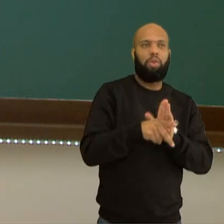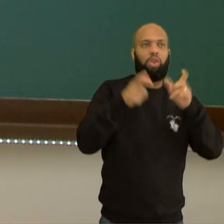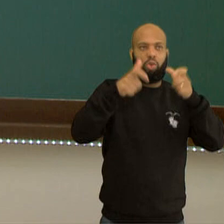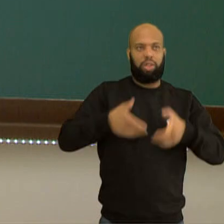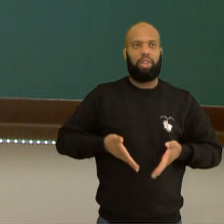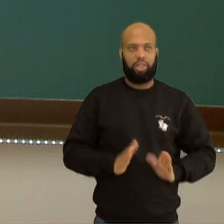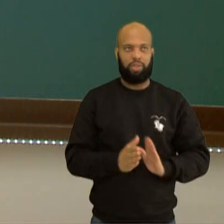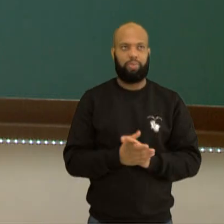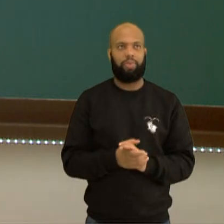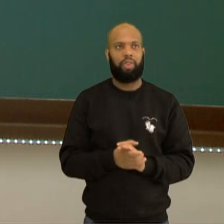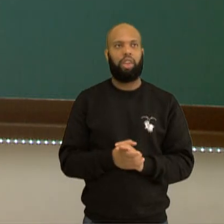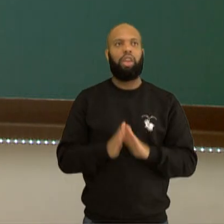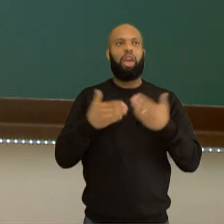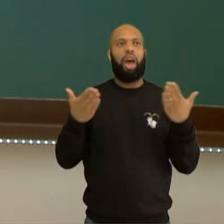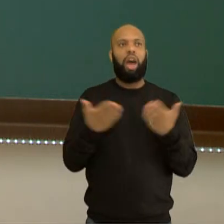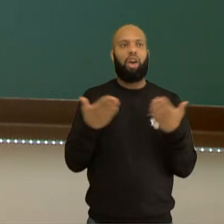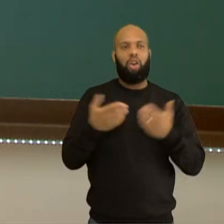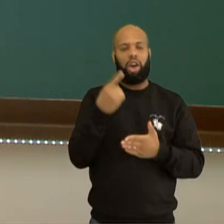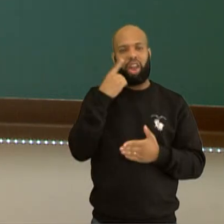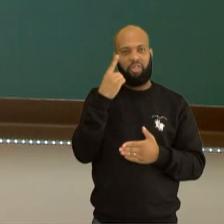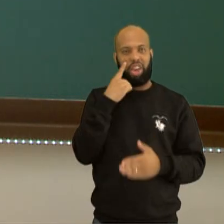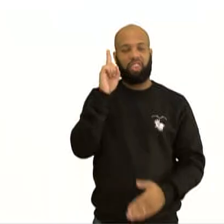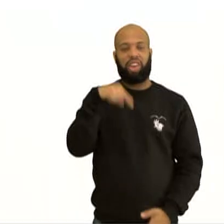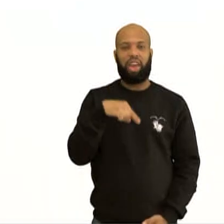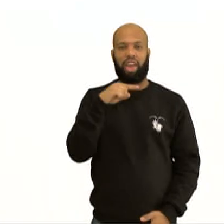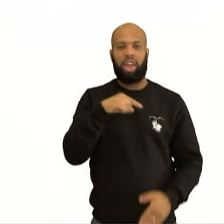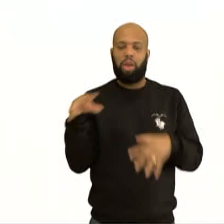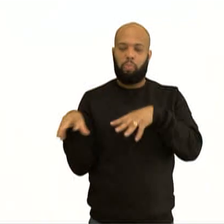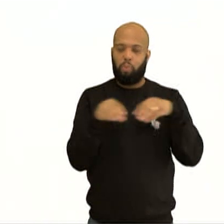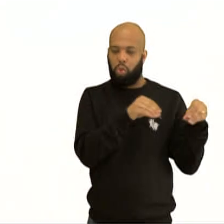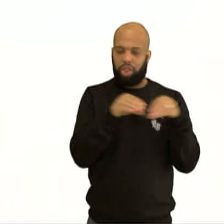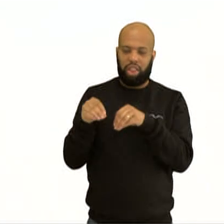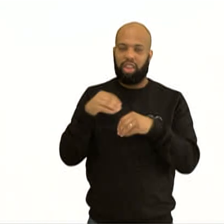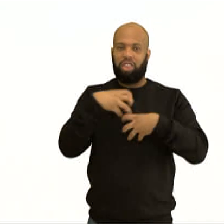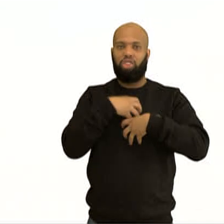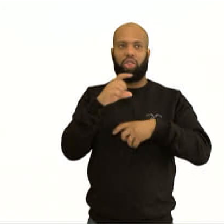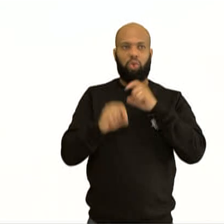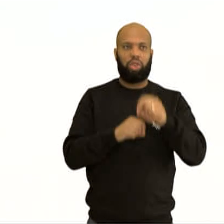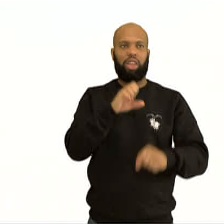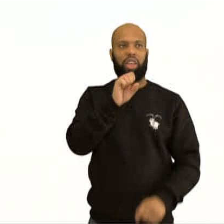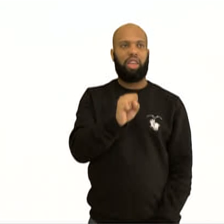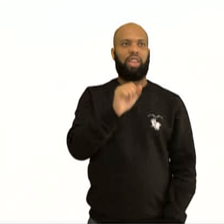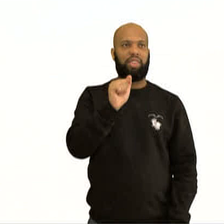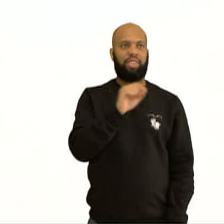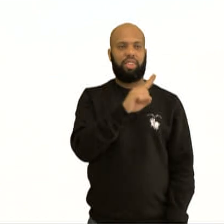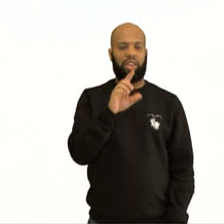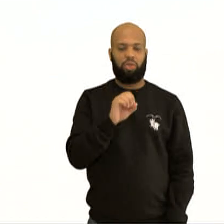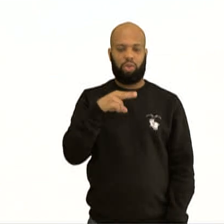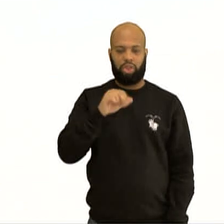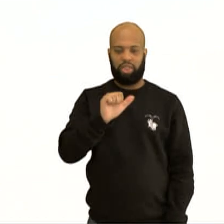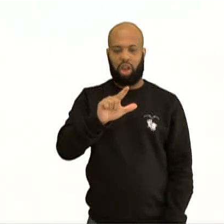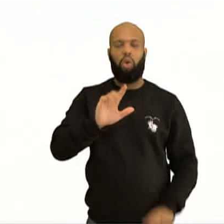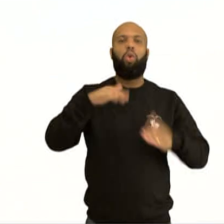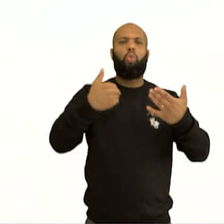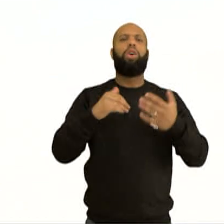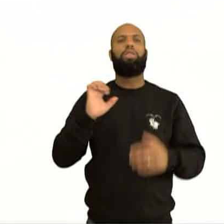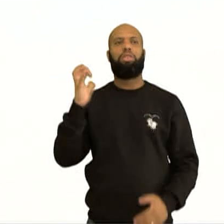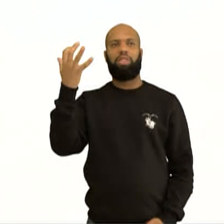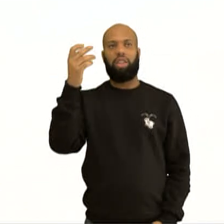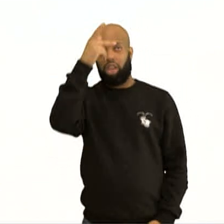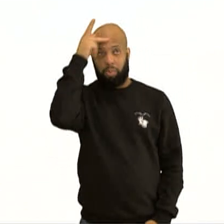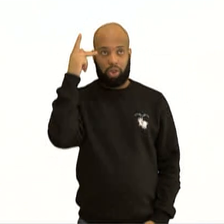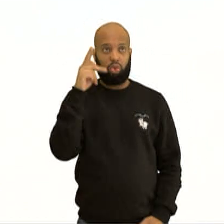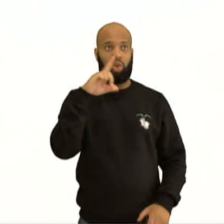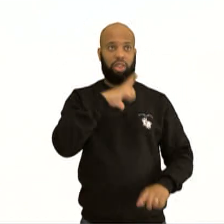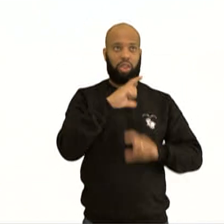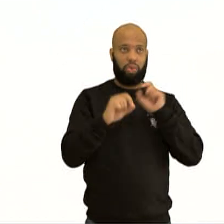de origem. A migração sazonal, que também pode ser chamada de transumância. Quando que ela acontece? As pessoas